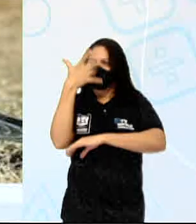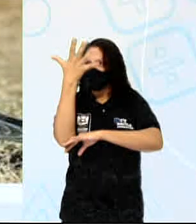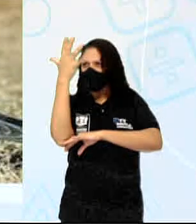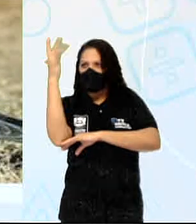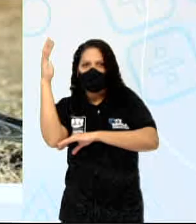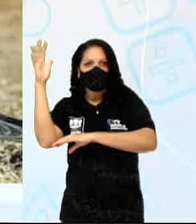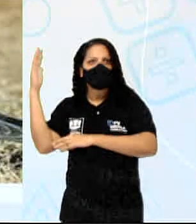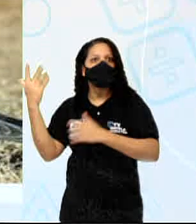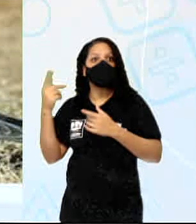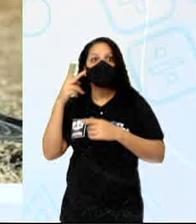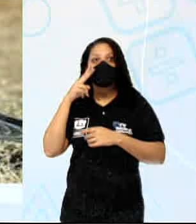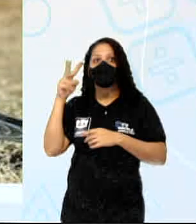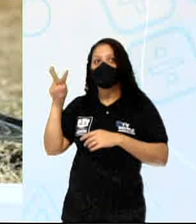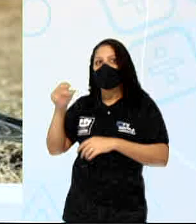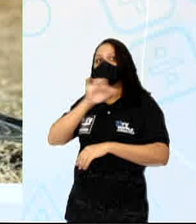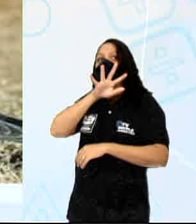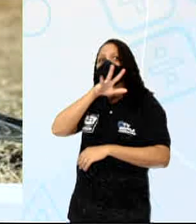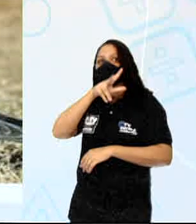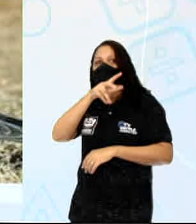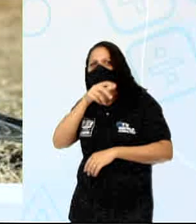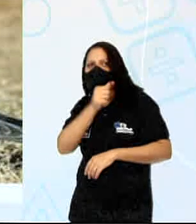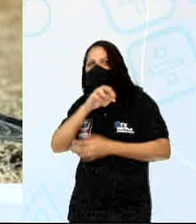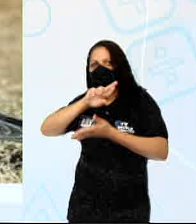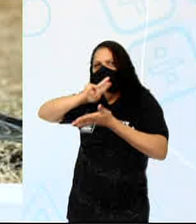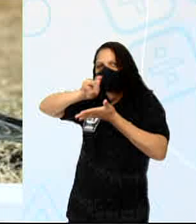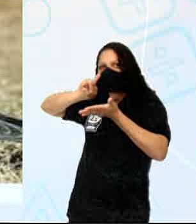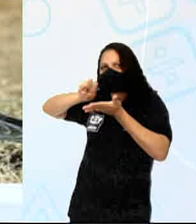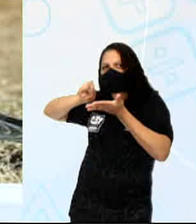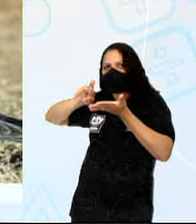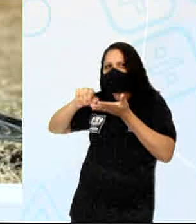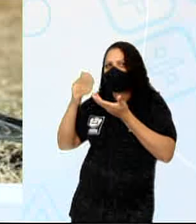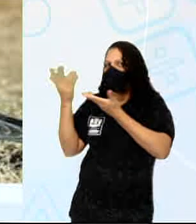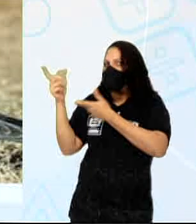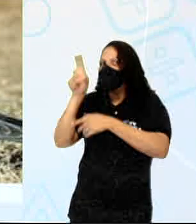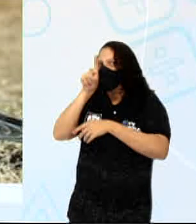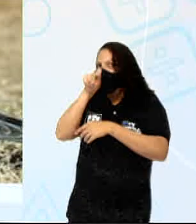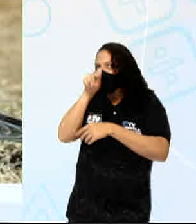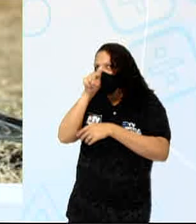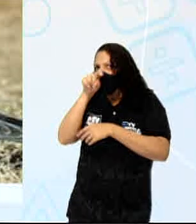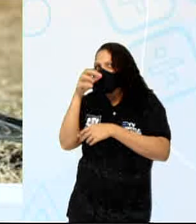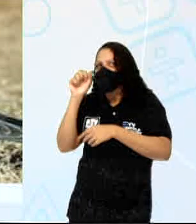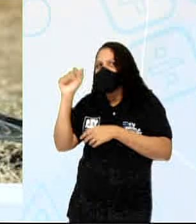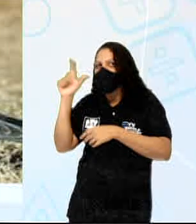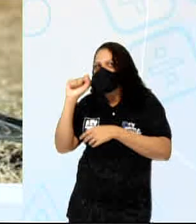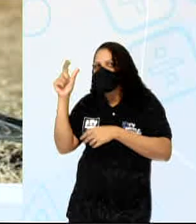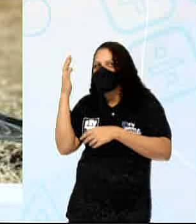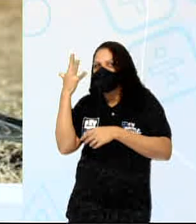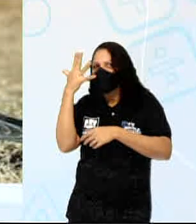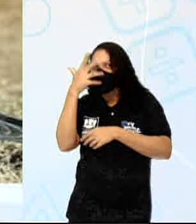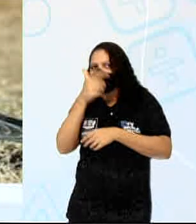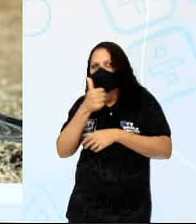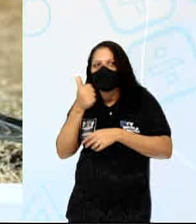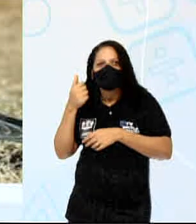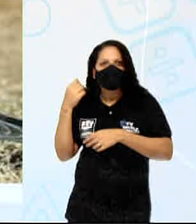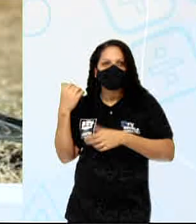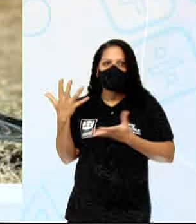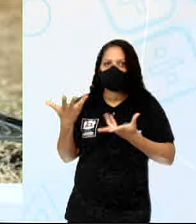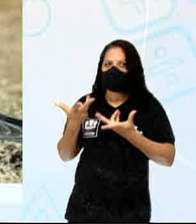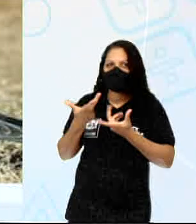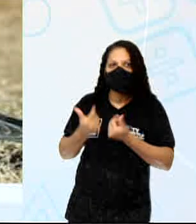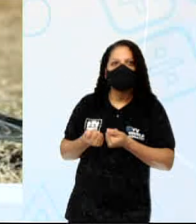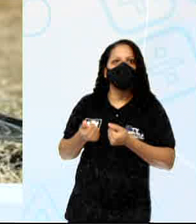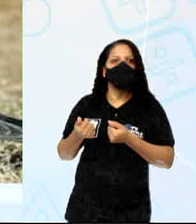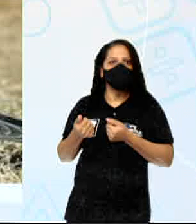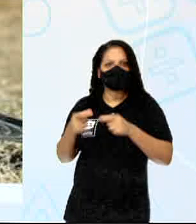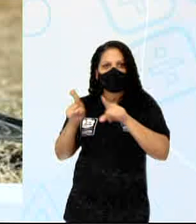onça parda, a ararinha azul, que é um animal que eu acho incrível, e outra, a asa branca, símbolo lá da